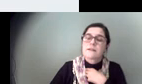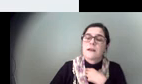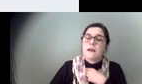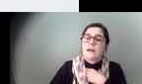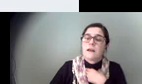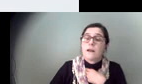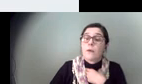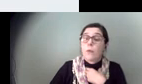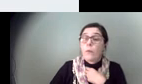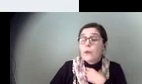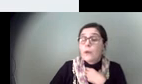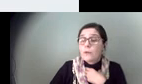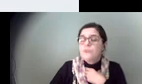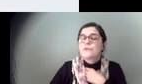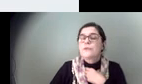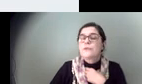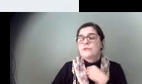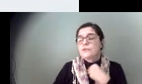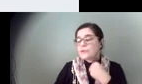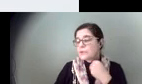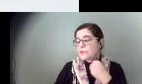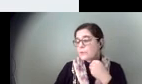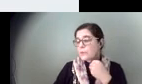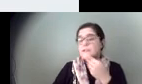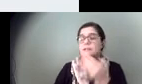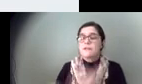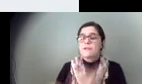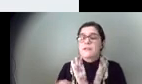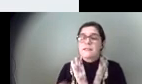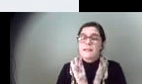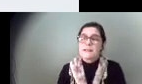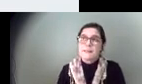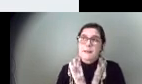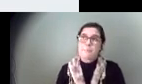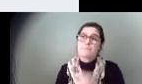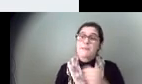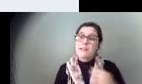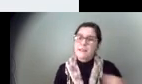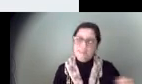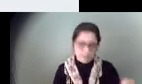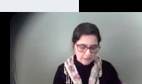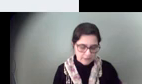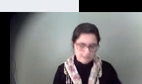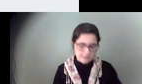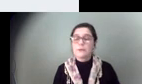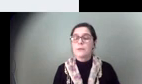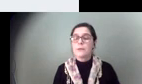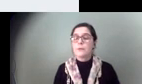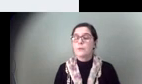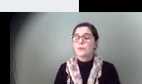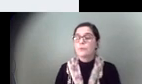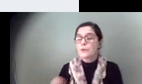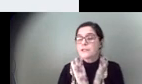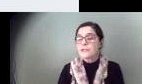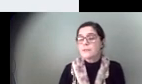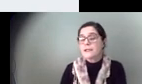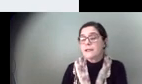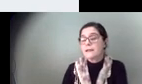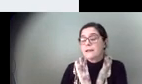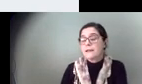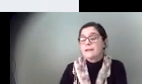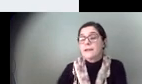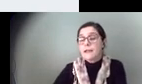crianças, o quão é difícil a gente conseguir fazer ter essa avaliação, né, muito